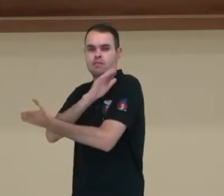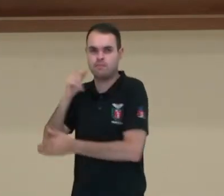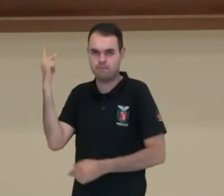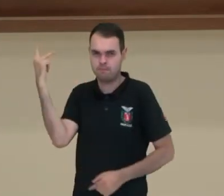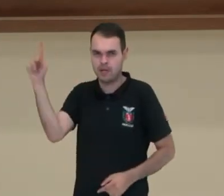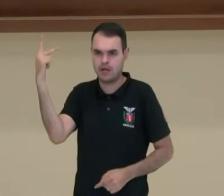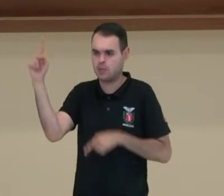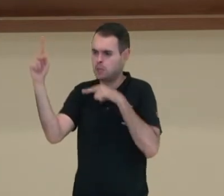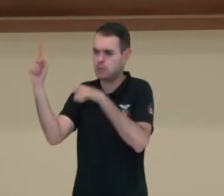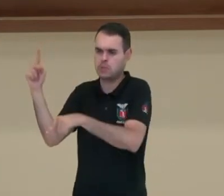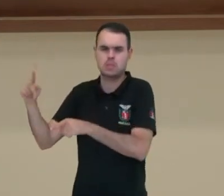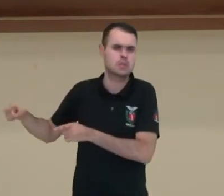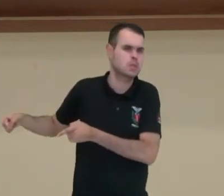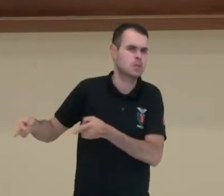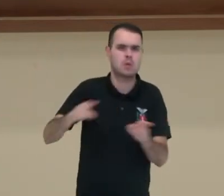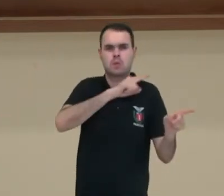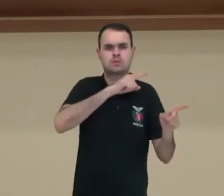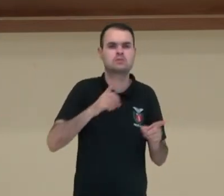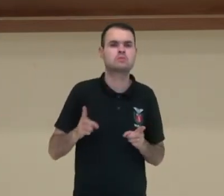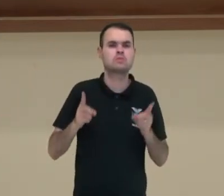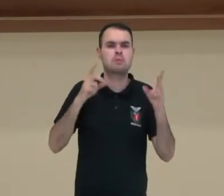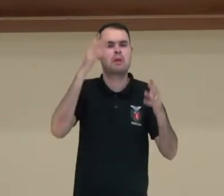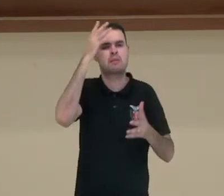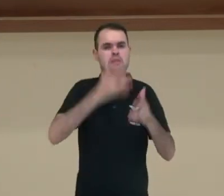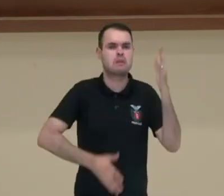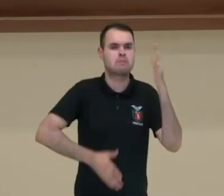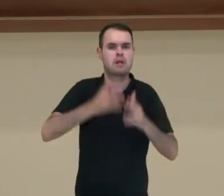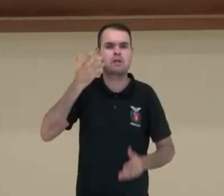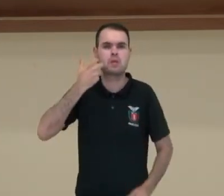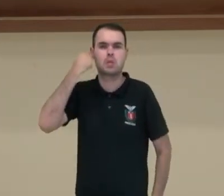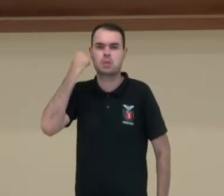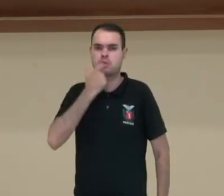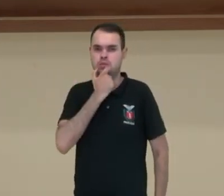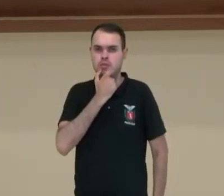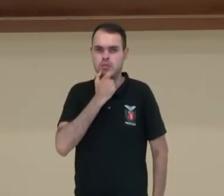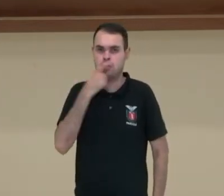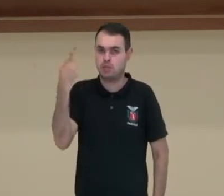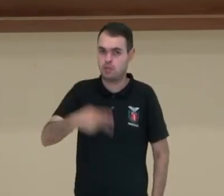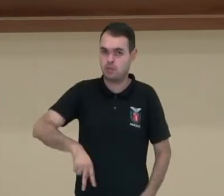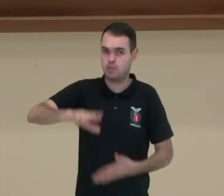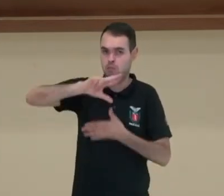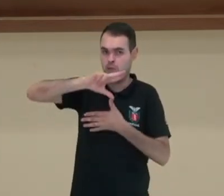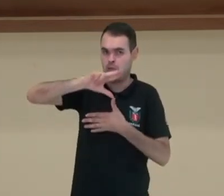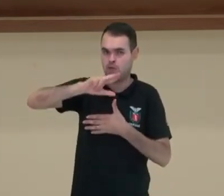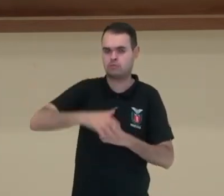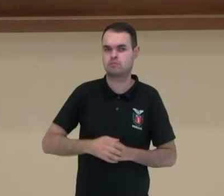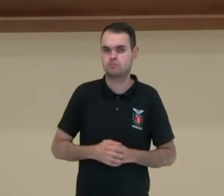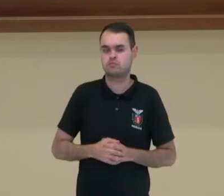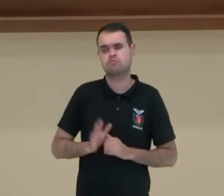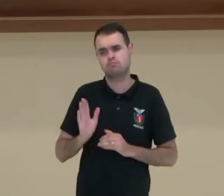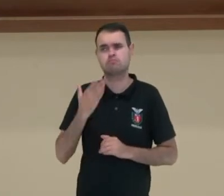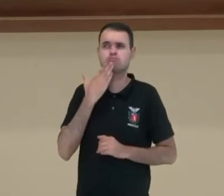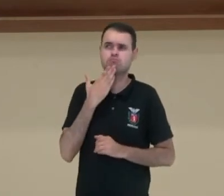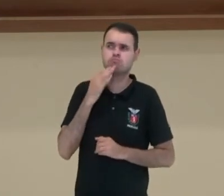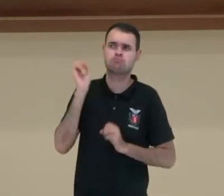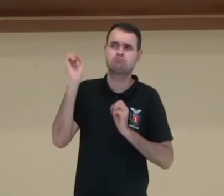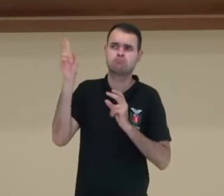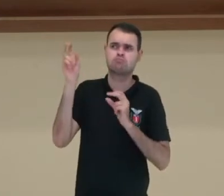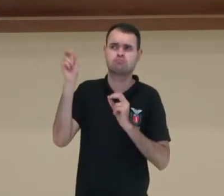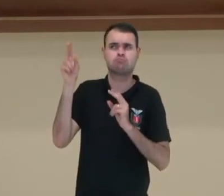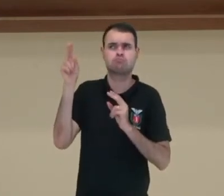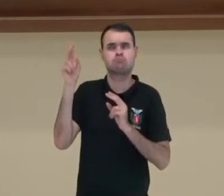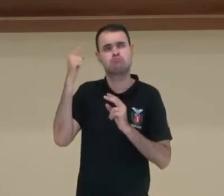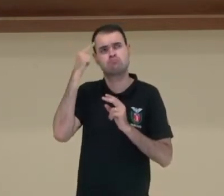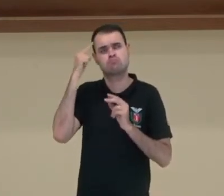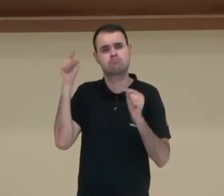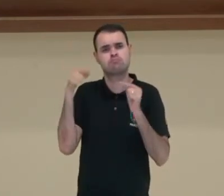Paraguai, que estava ameaçando o comércio e os lucros da Inglaterra na América Latina. O discurso é bacana, realmente, até faz